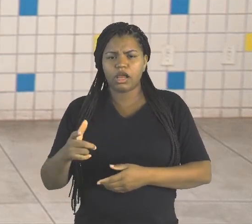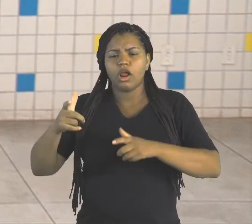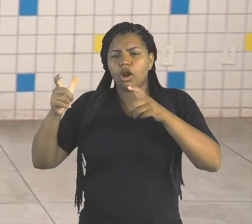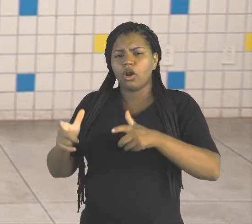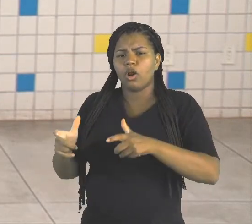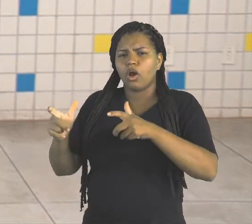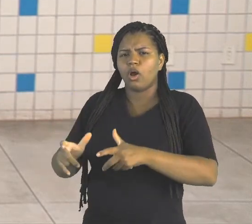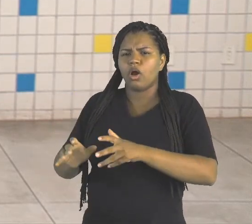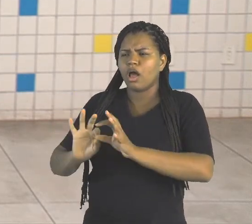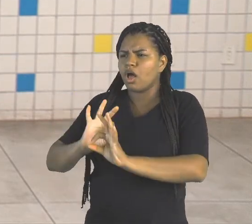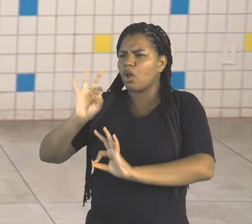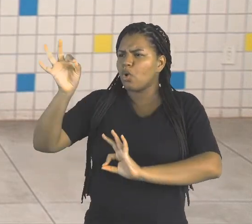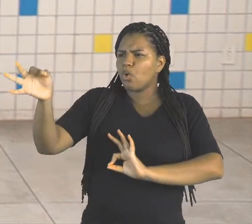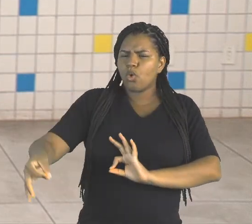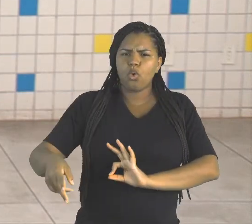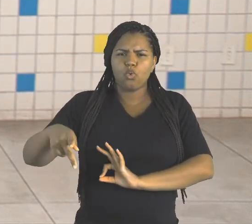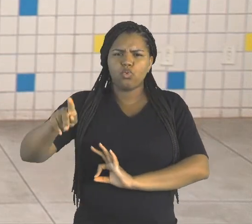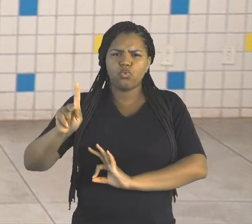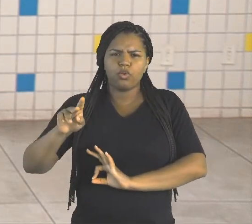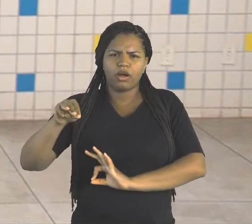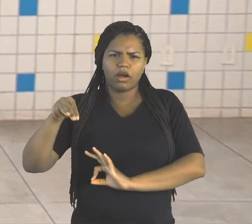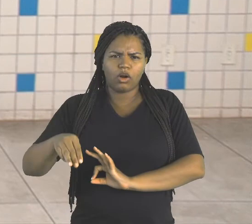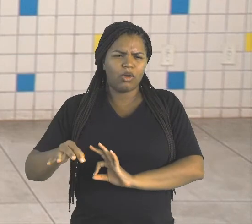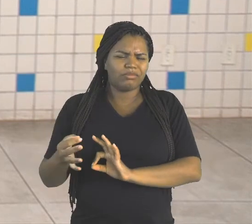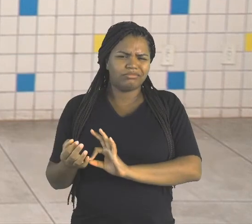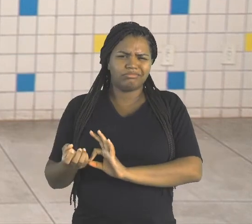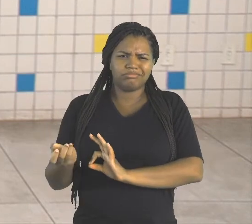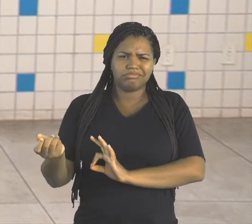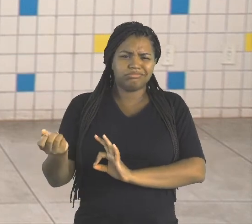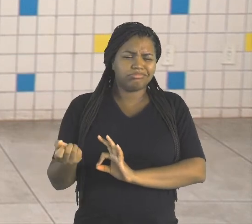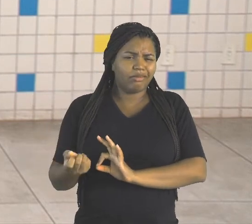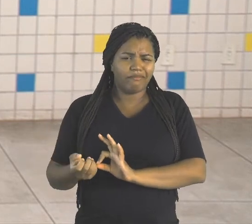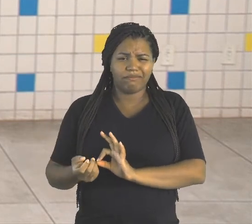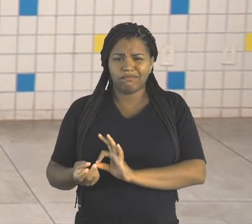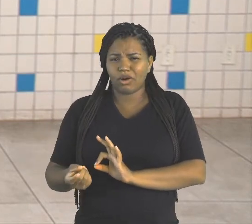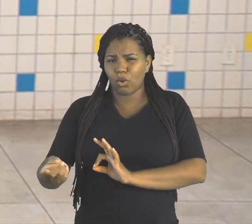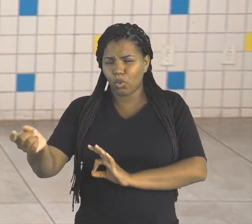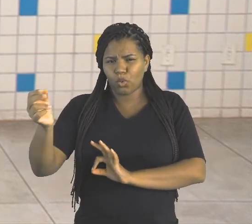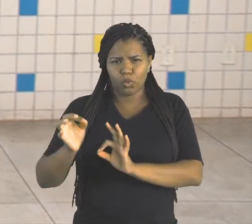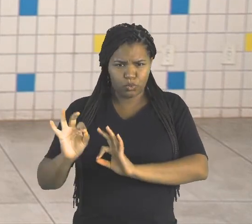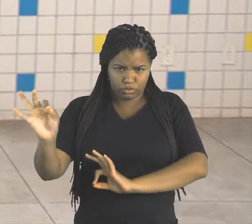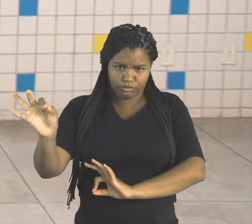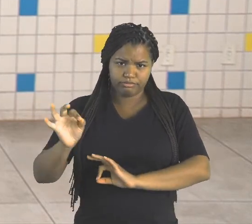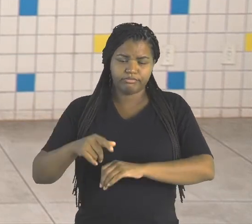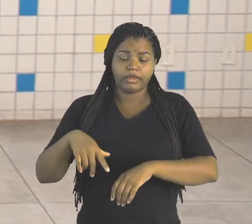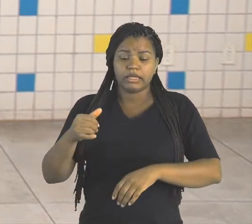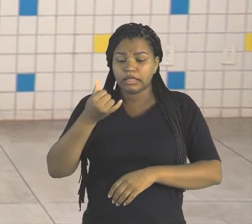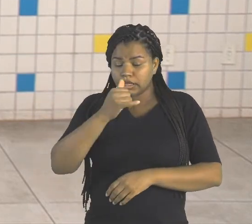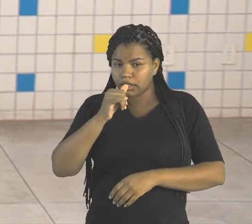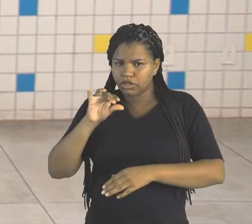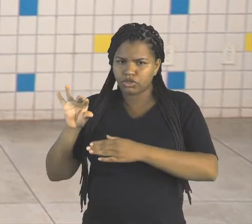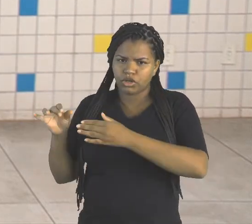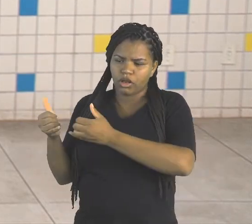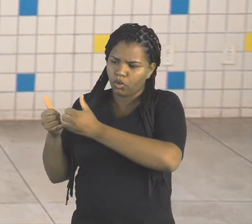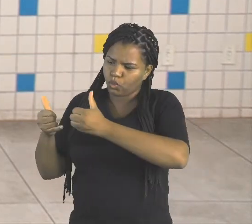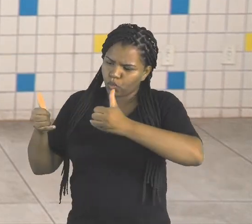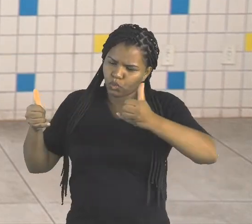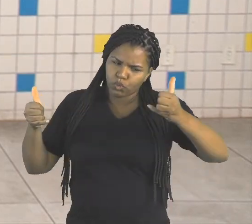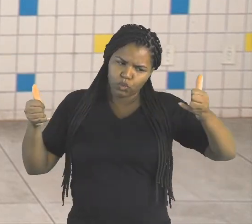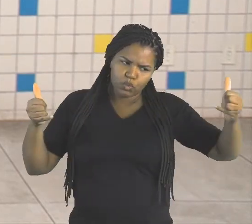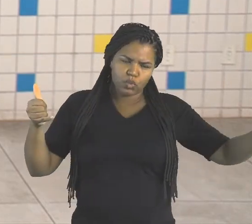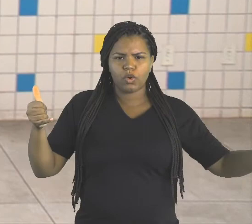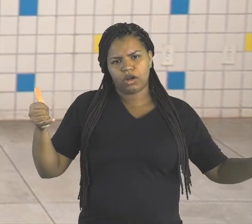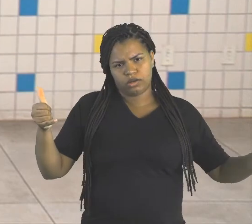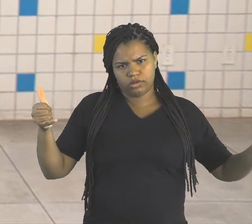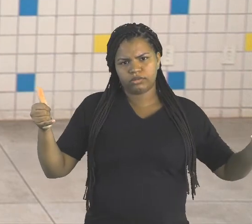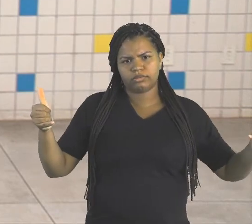milhares de quilômetros de distância. Essa energia é transportada, pessoal, por meio de fios até a rede elétrica